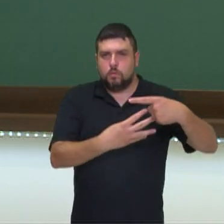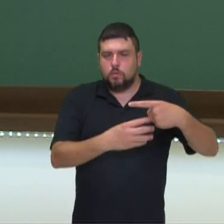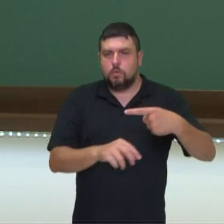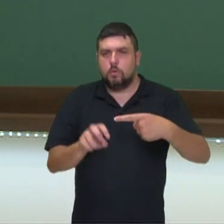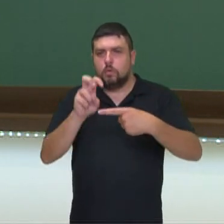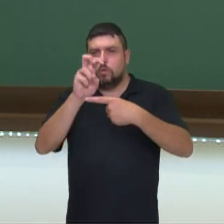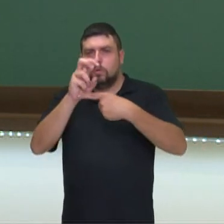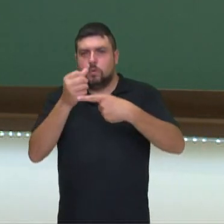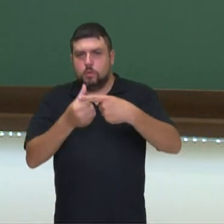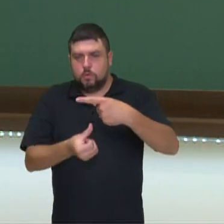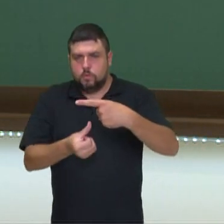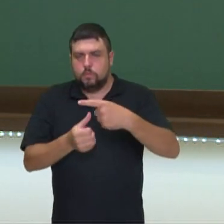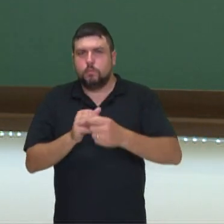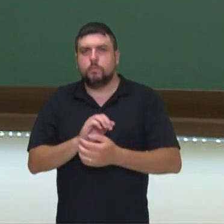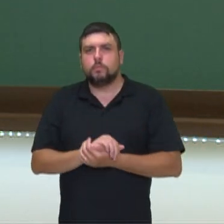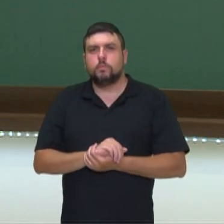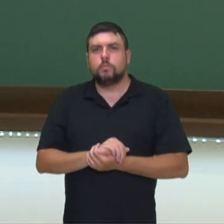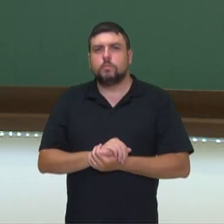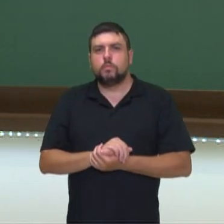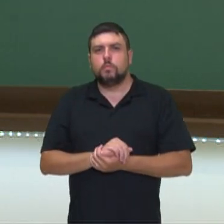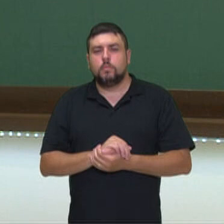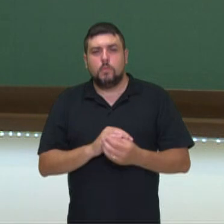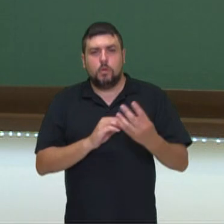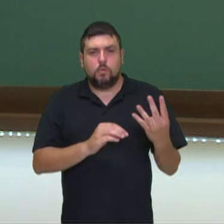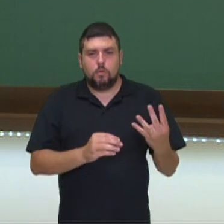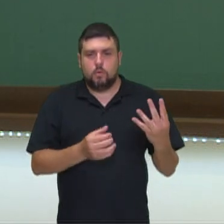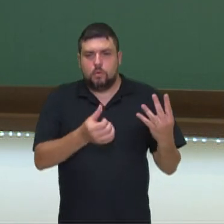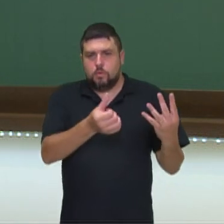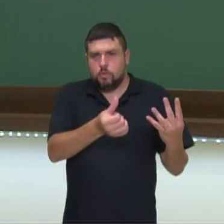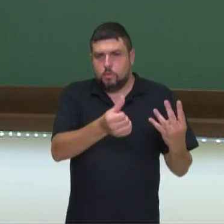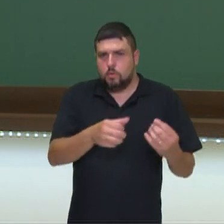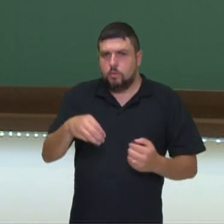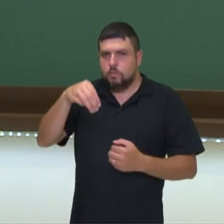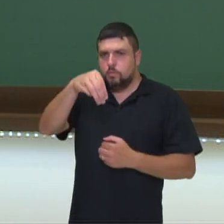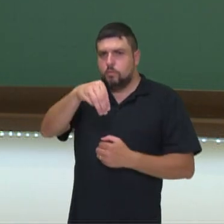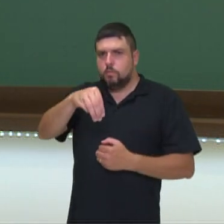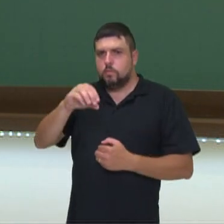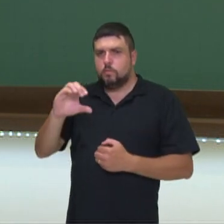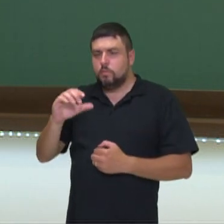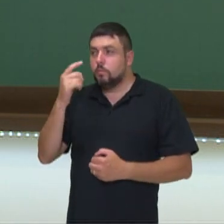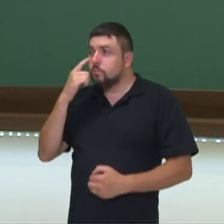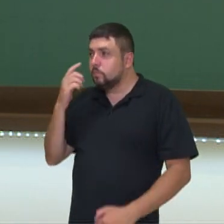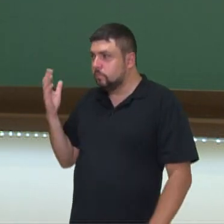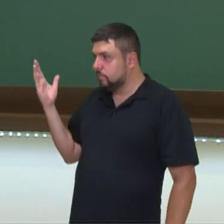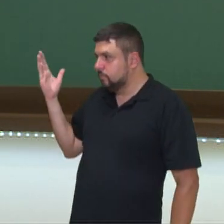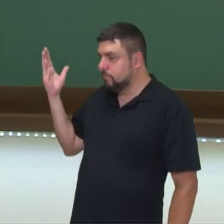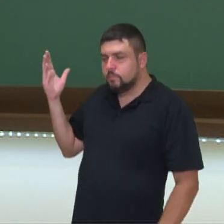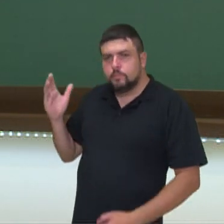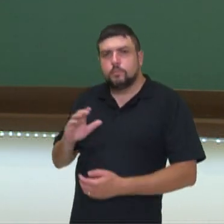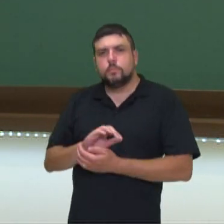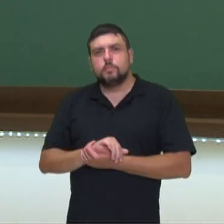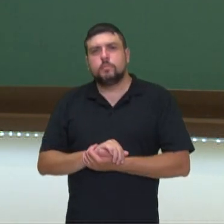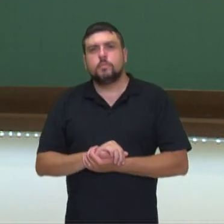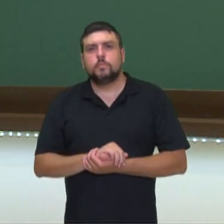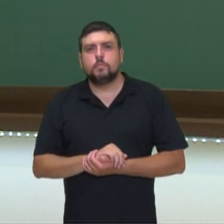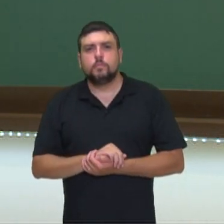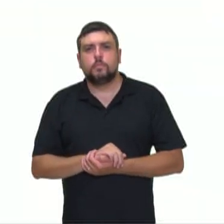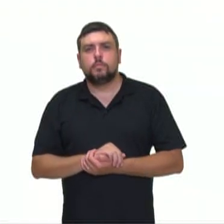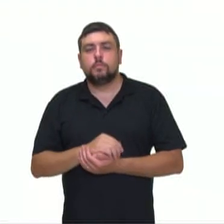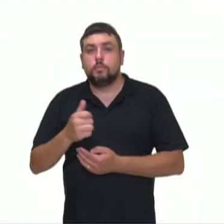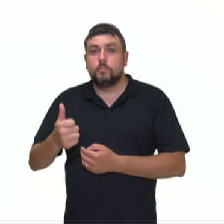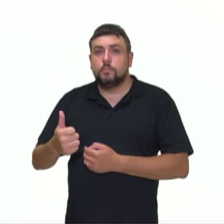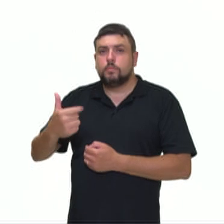sextos. Vou calcular aqui o MMC de 4 e 6. Está aqui no cantinho. O MMC de 4 e 6 é quanto?